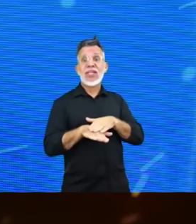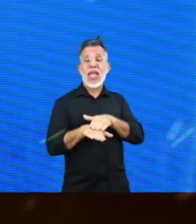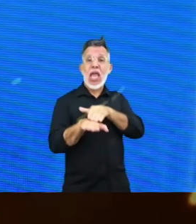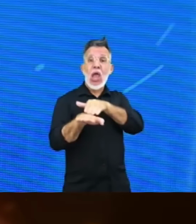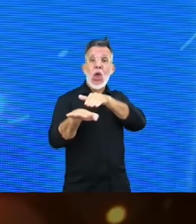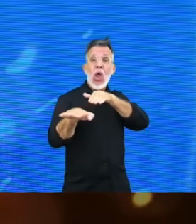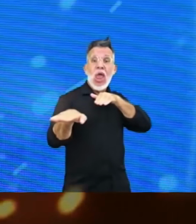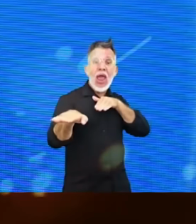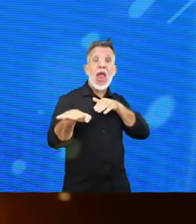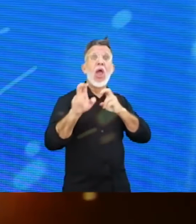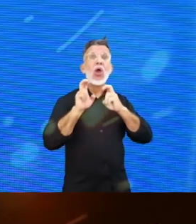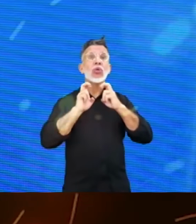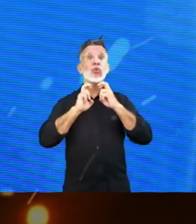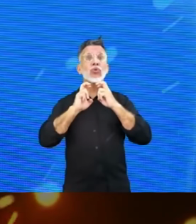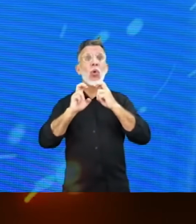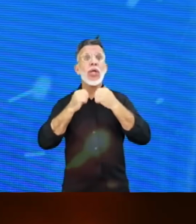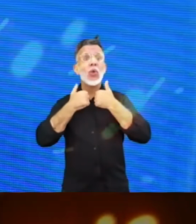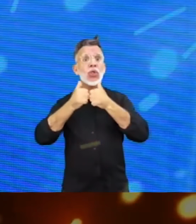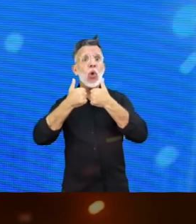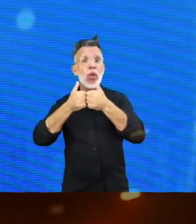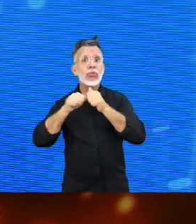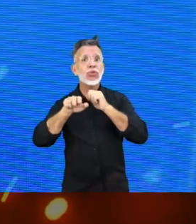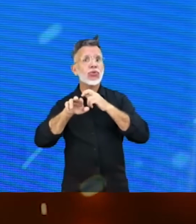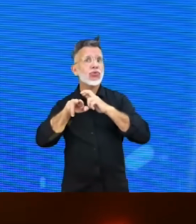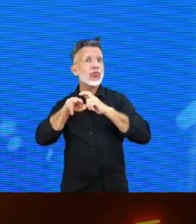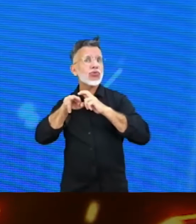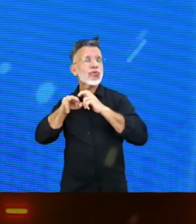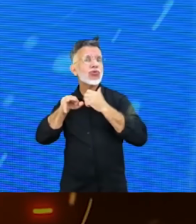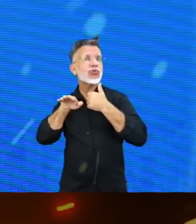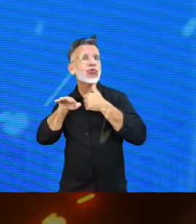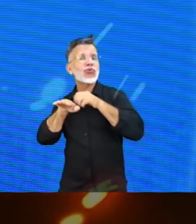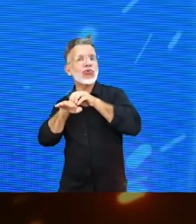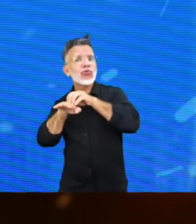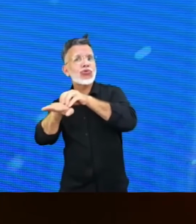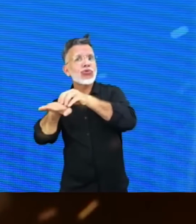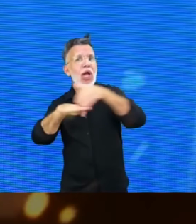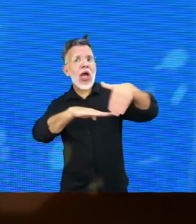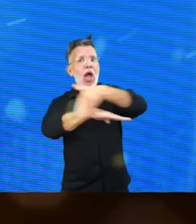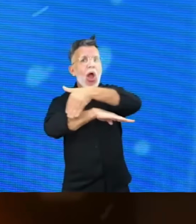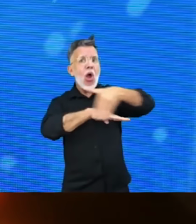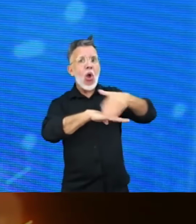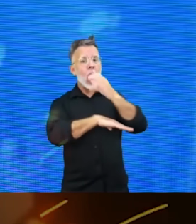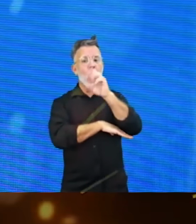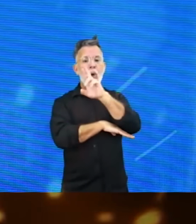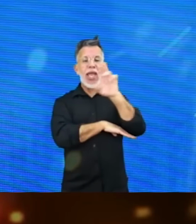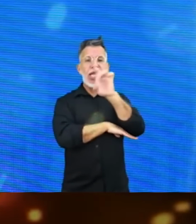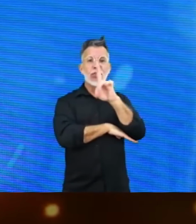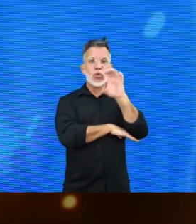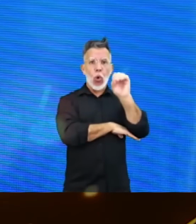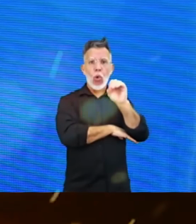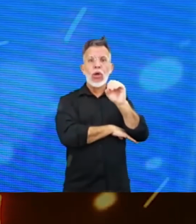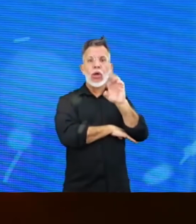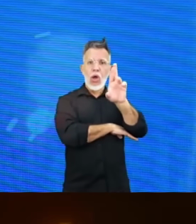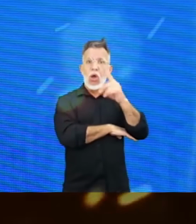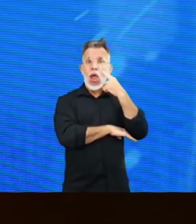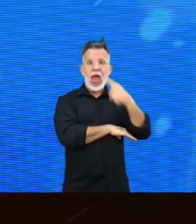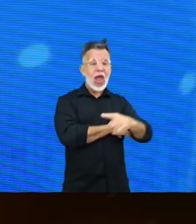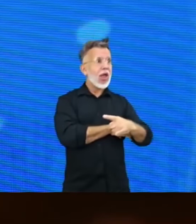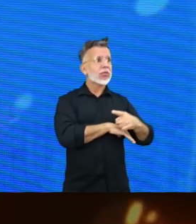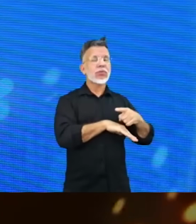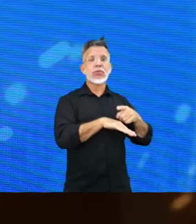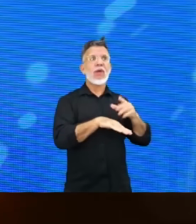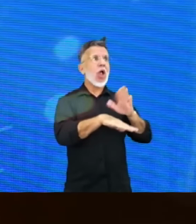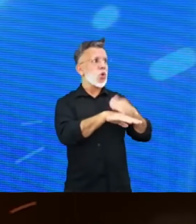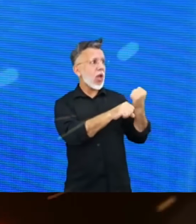isso gera um stress no trânsito Todo mundo precisa de andar Todo mundo precisa se mover dentro dessa cidade com stress alto a gente não tem